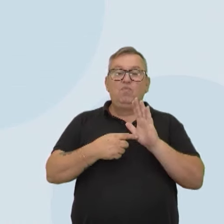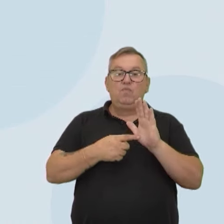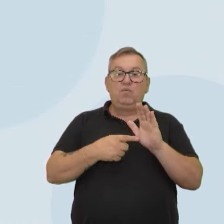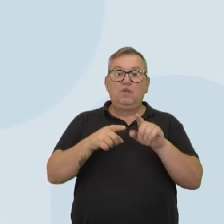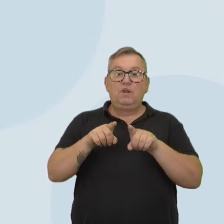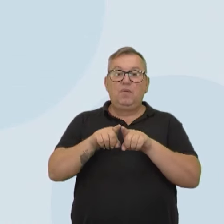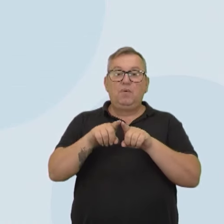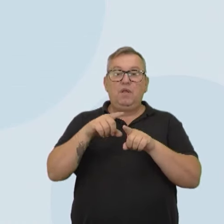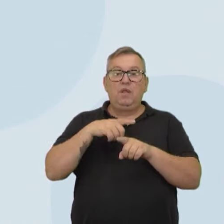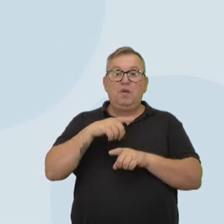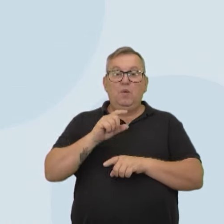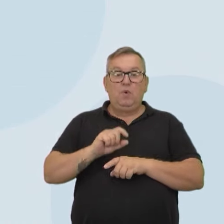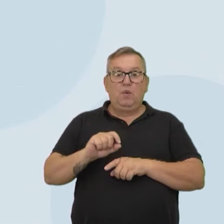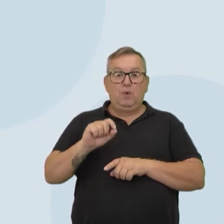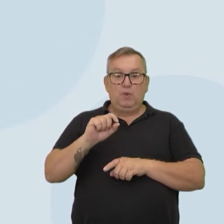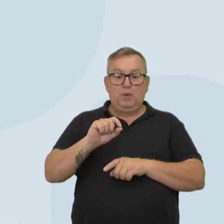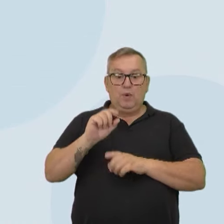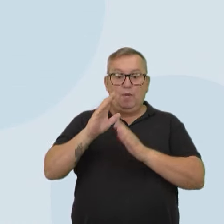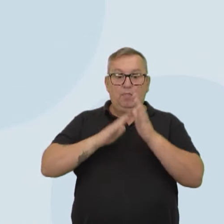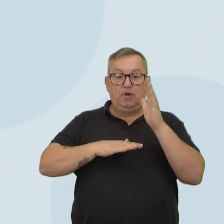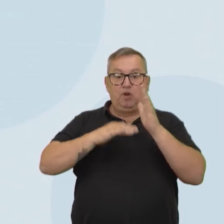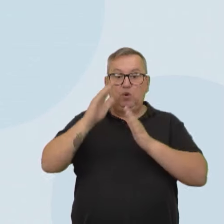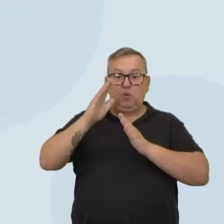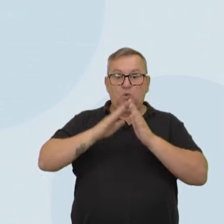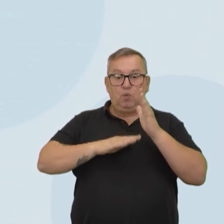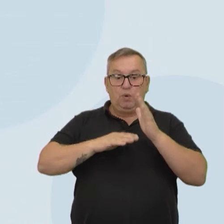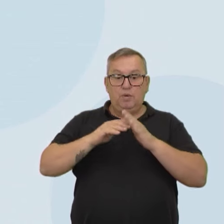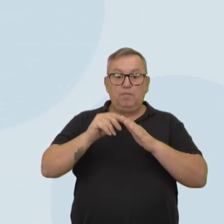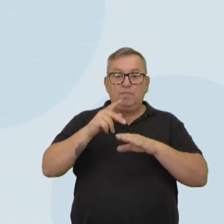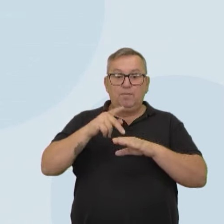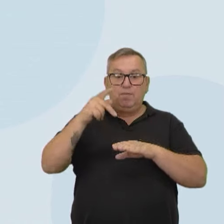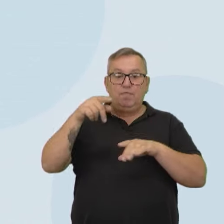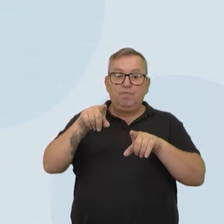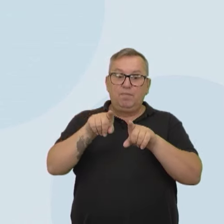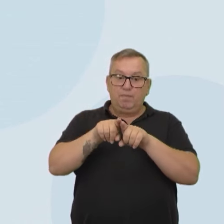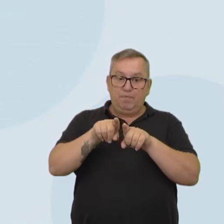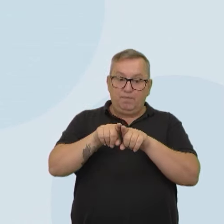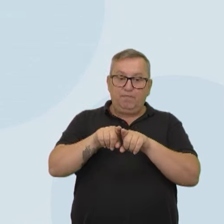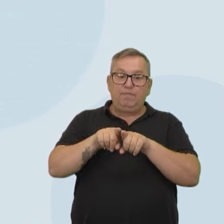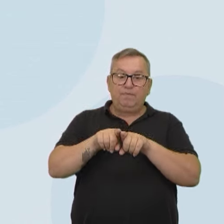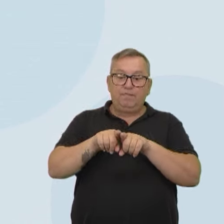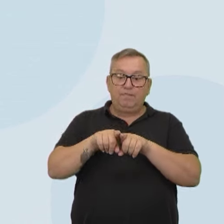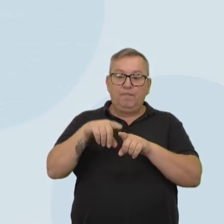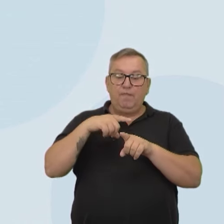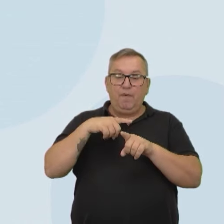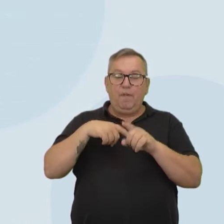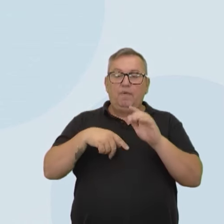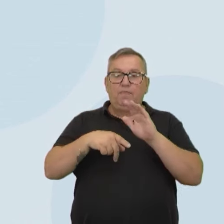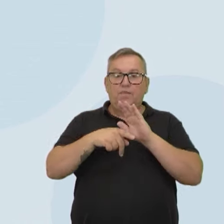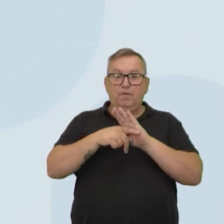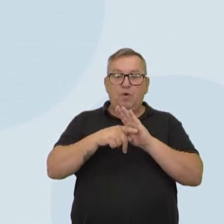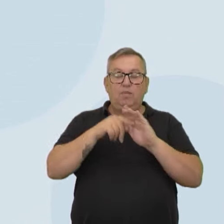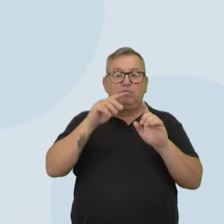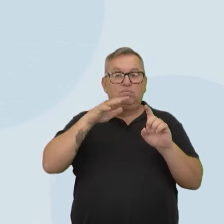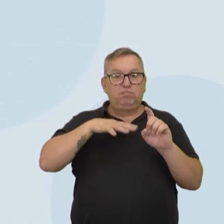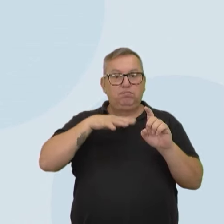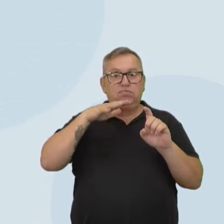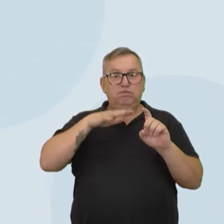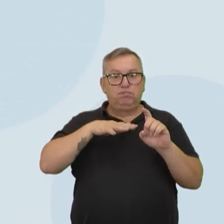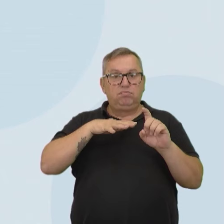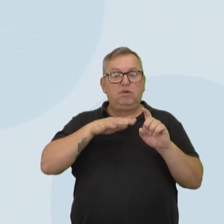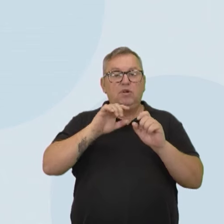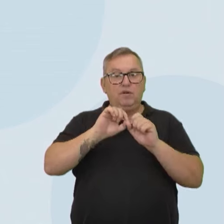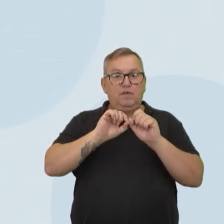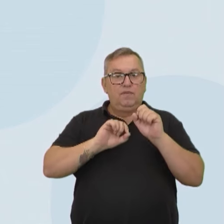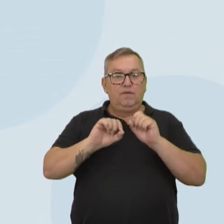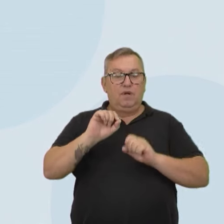Nós temos ali as pinturas rupestres. E elas são também expressões ritualísticas, né? O homem, ele também está, de